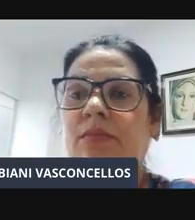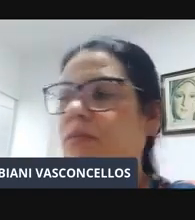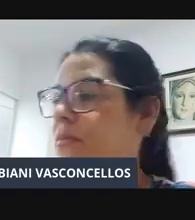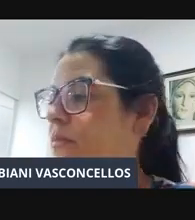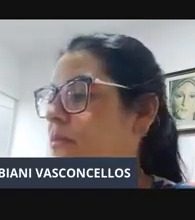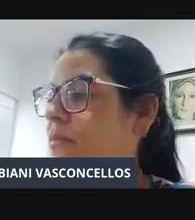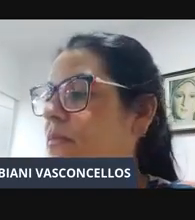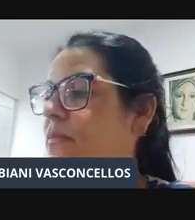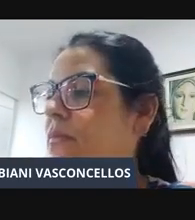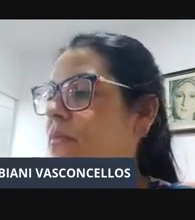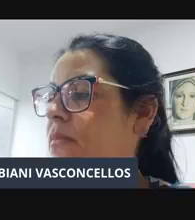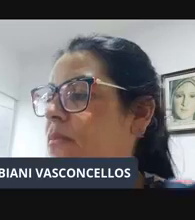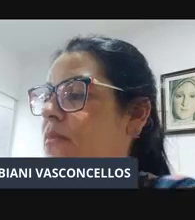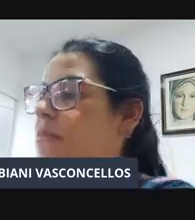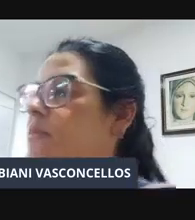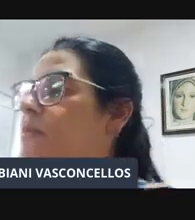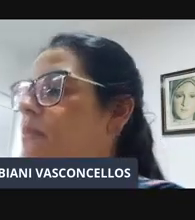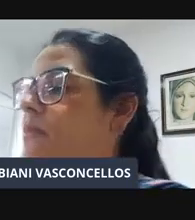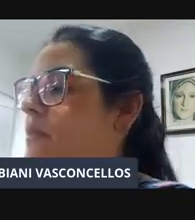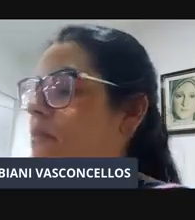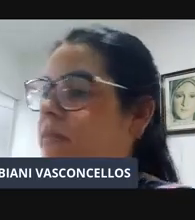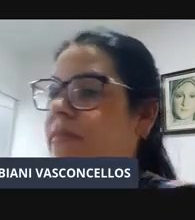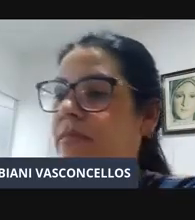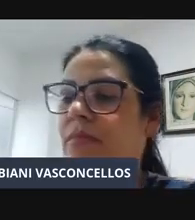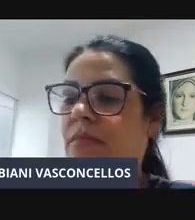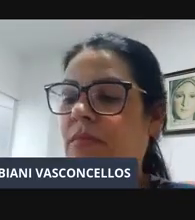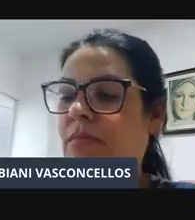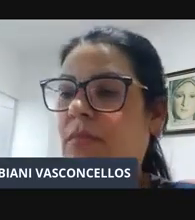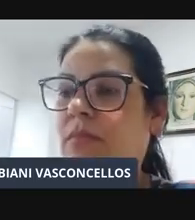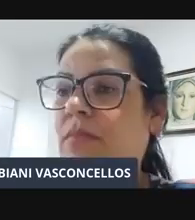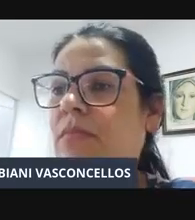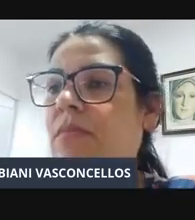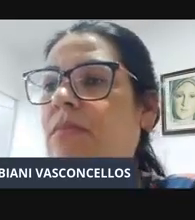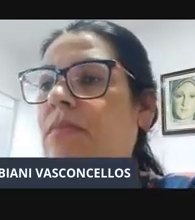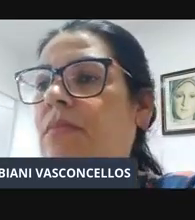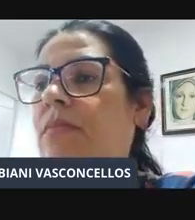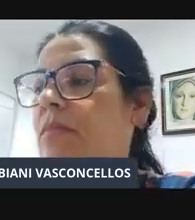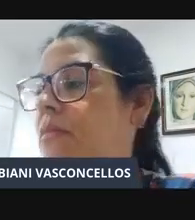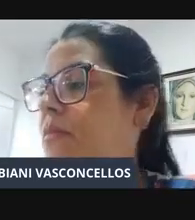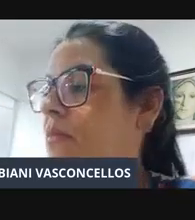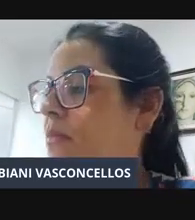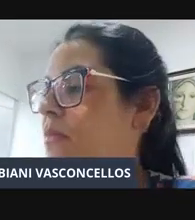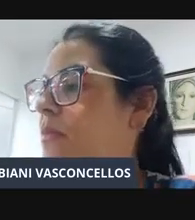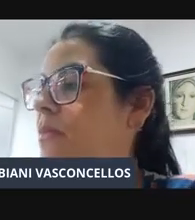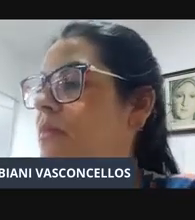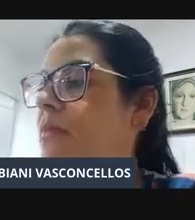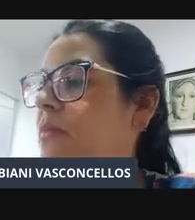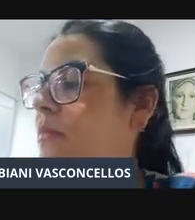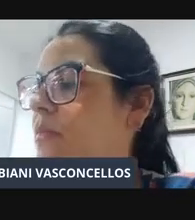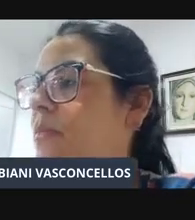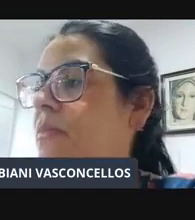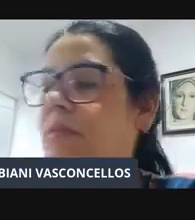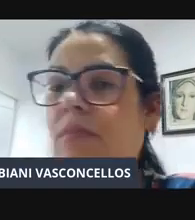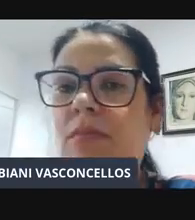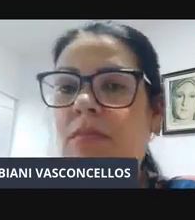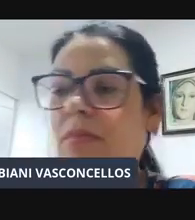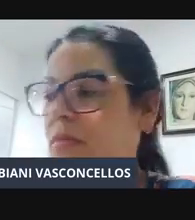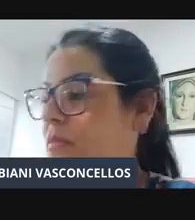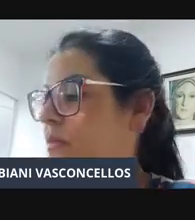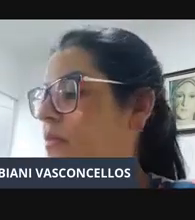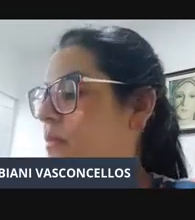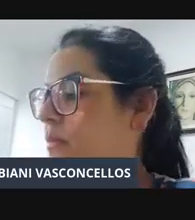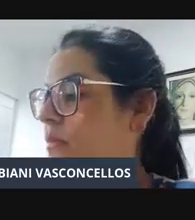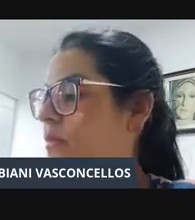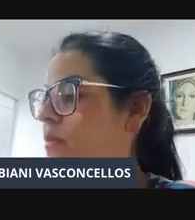como essa. E aí, terminada a reunião, uma reunião estritamente técnica, contou com a